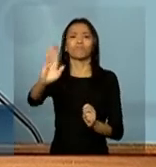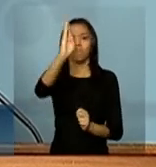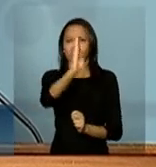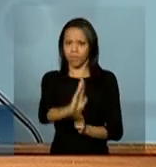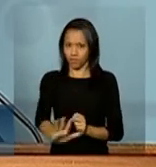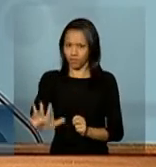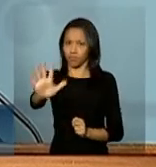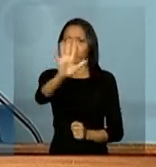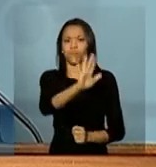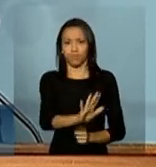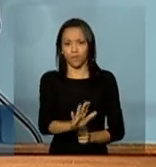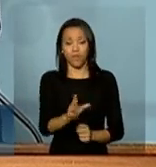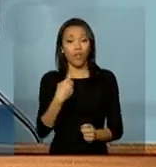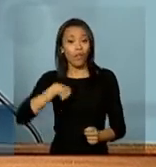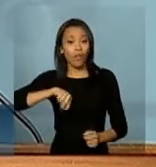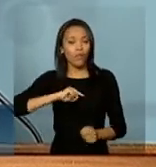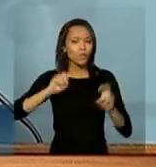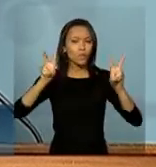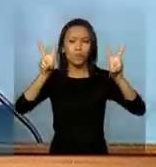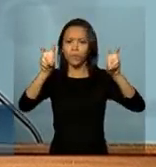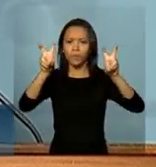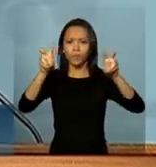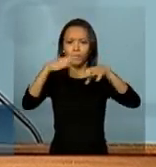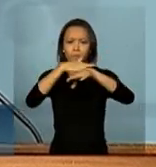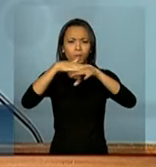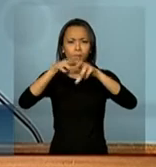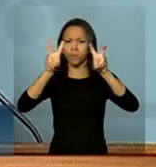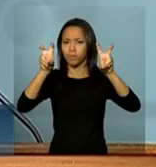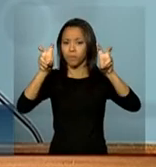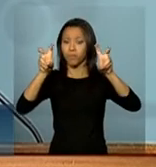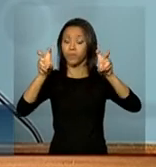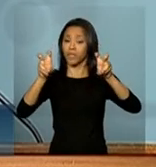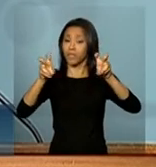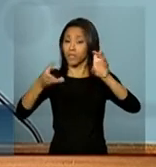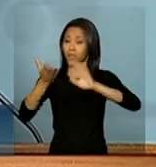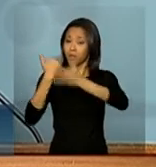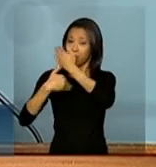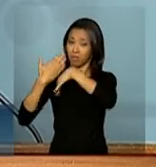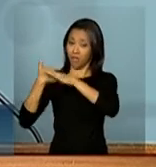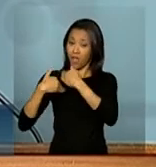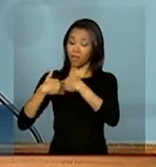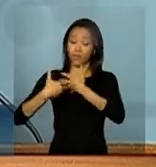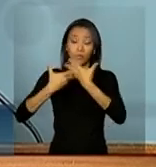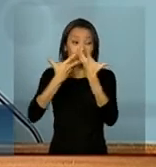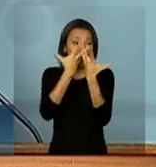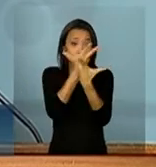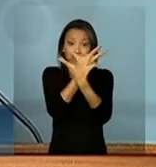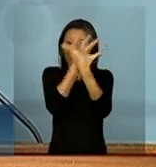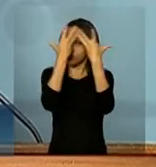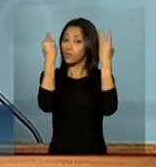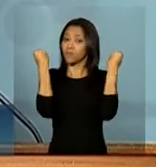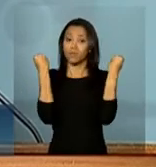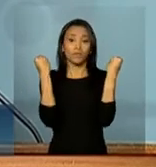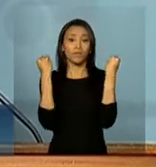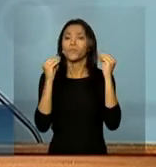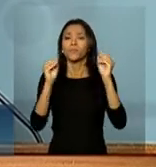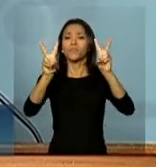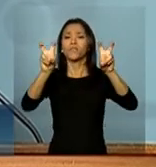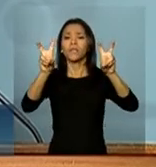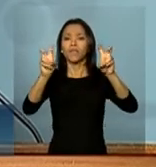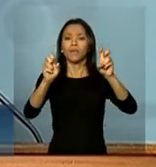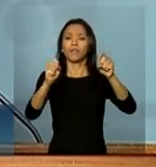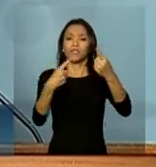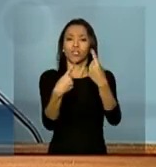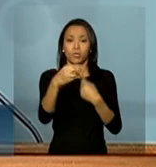estamos tratando de um tema que nesse país foi esquecido durante muito tempo, que é o tema da